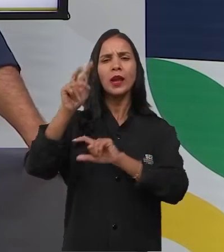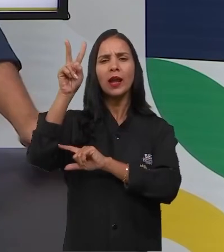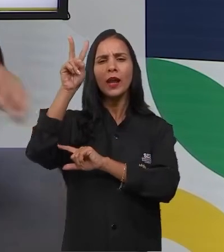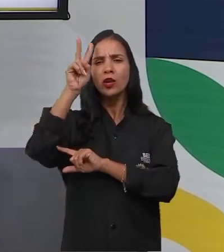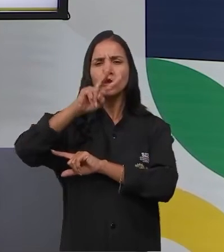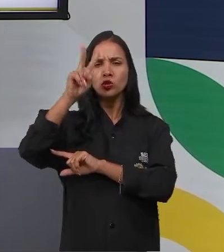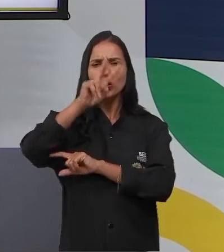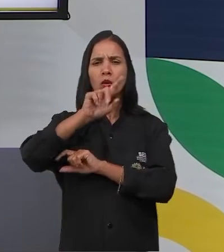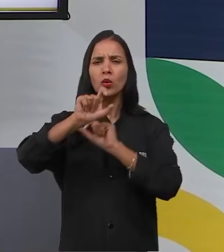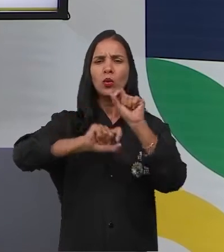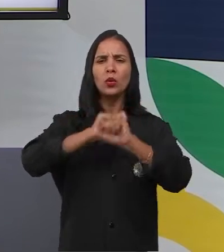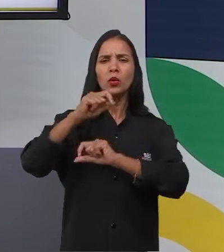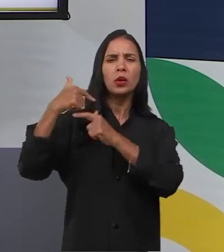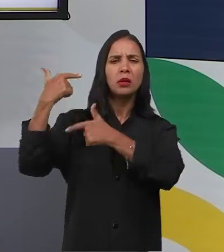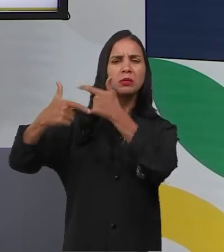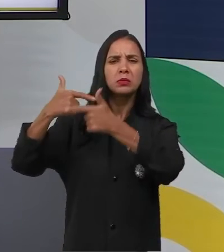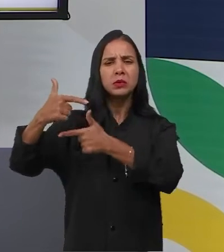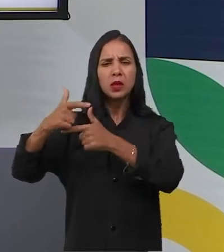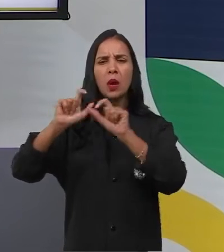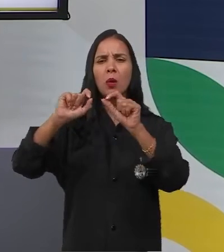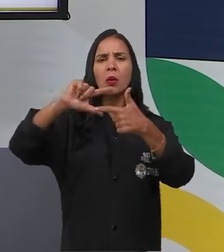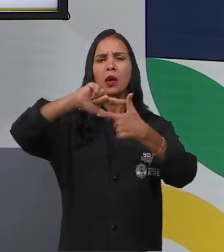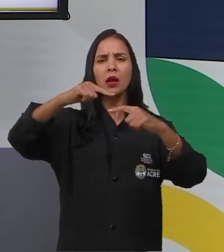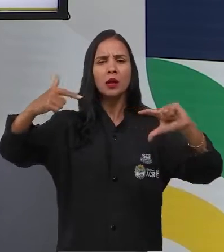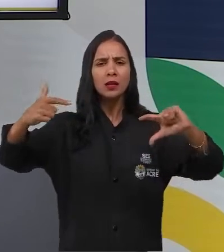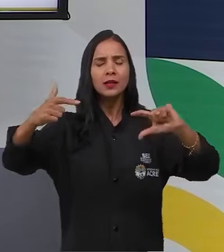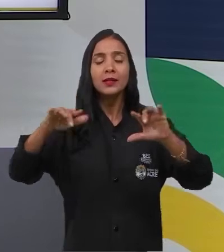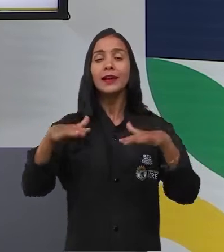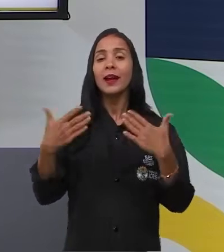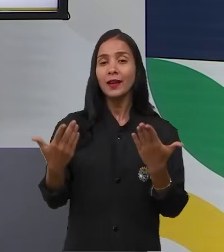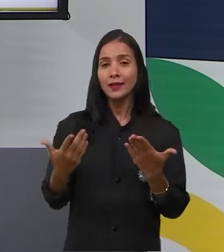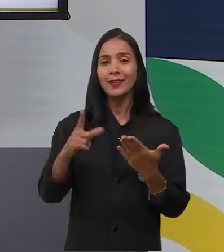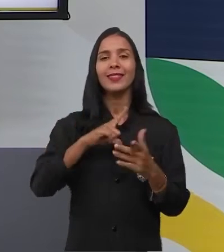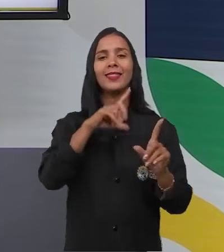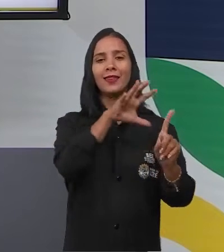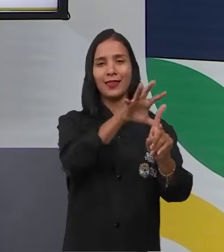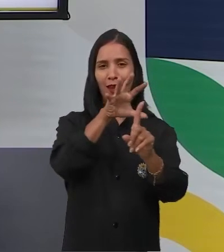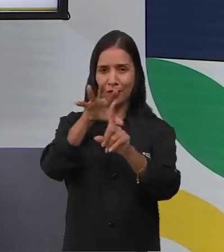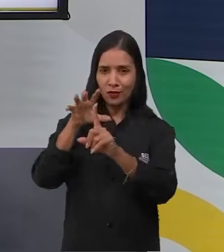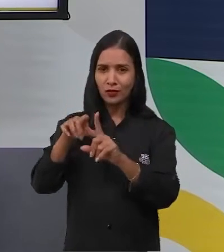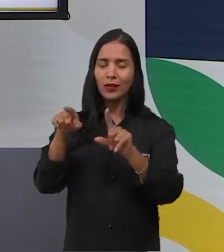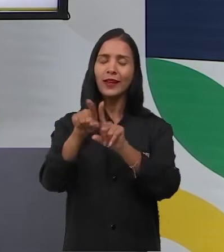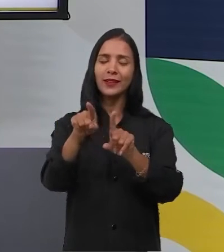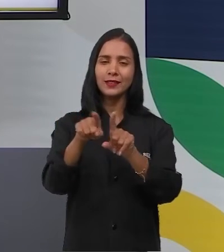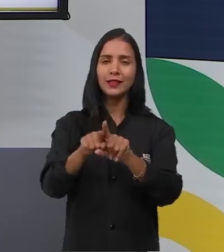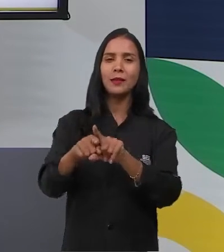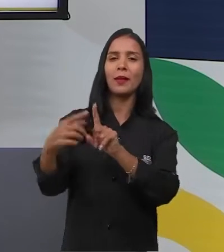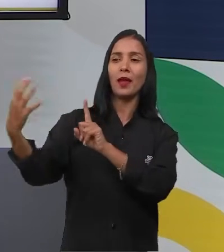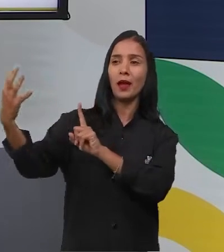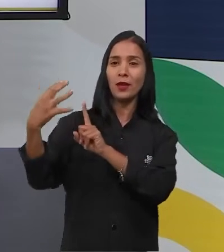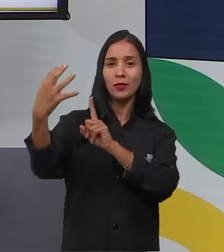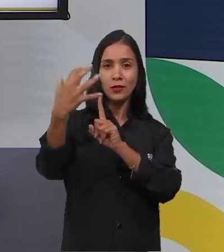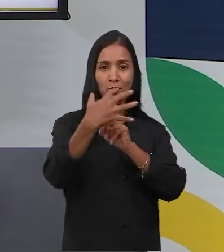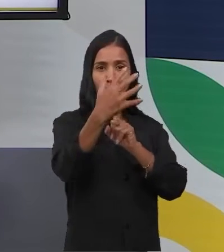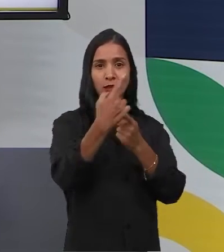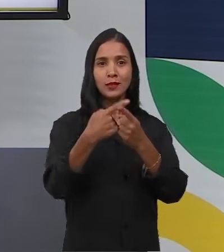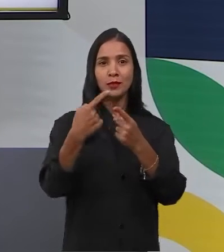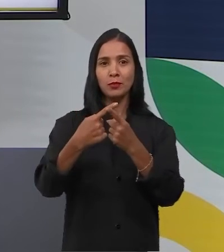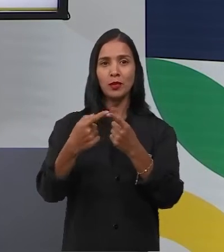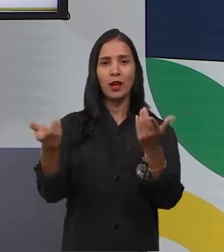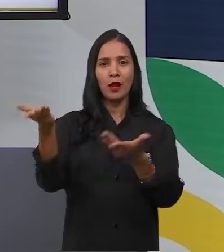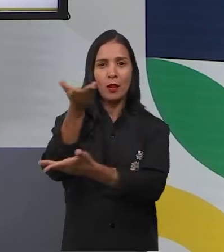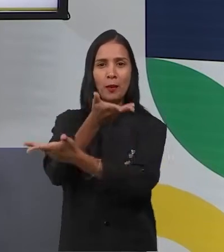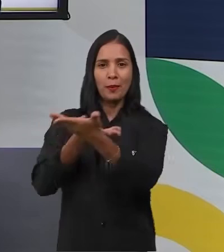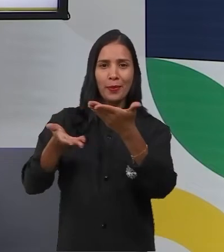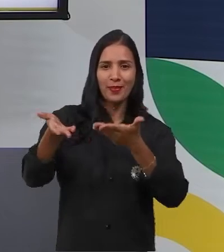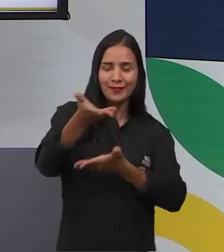práticas atuais, como elas são desenvolvidas? Elas acabam também influenciando, como eu falei, os campeonatos que aconteciam nas tribos indígenas.